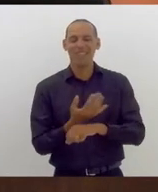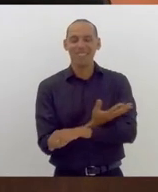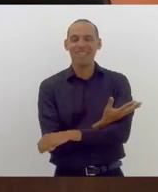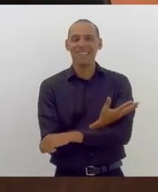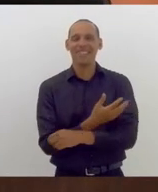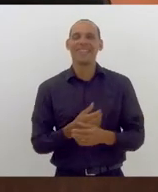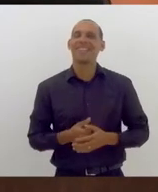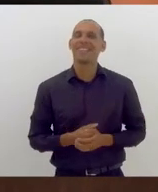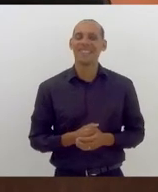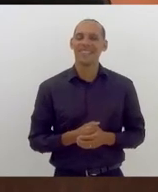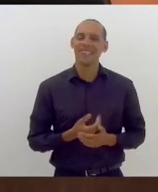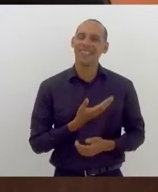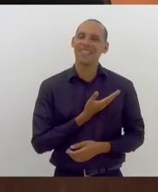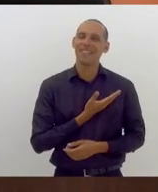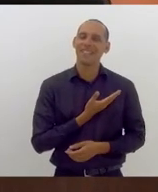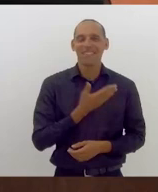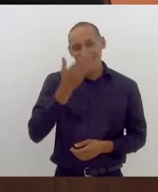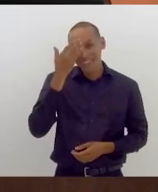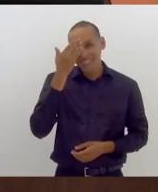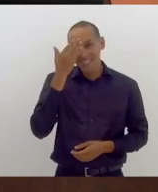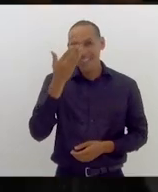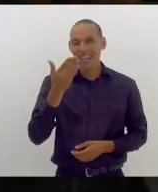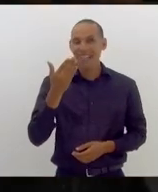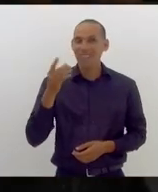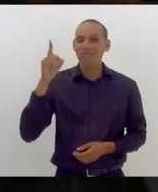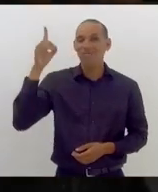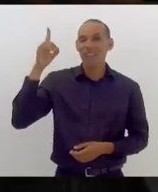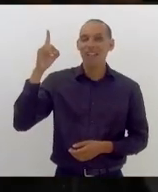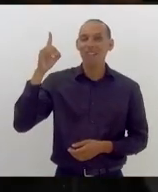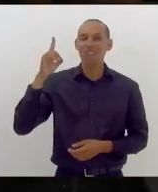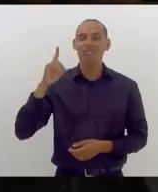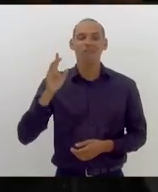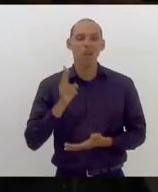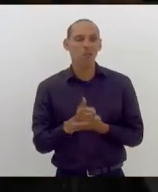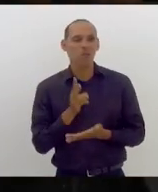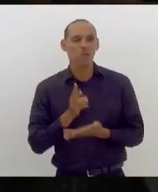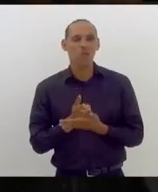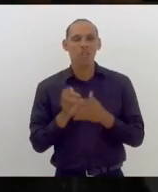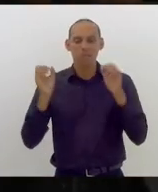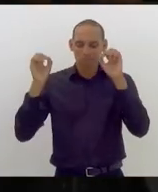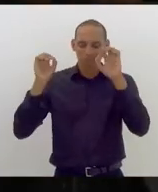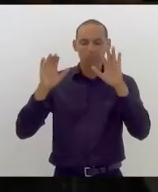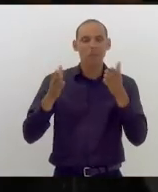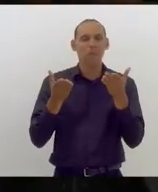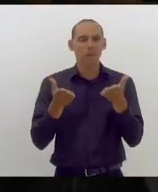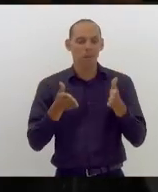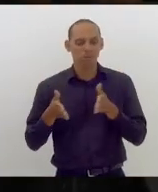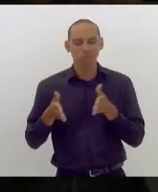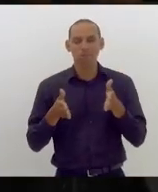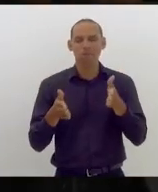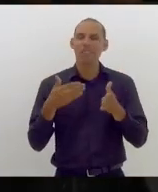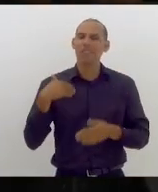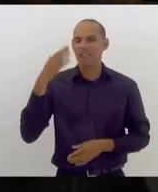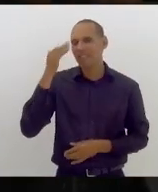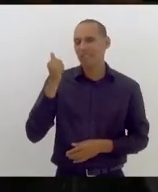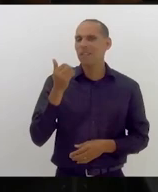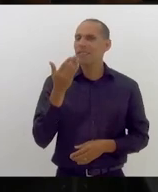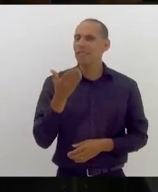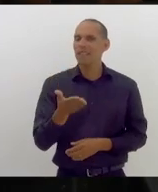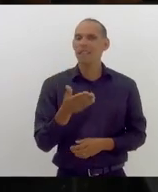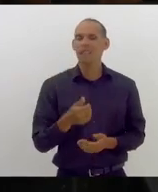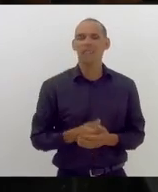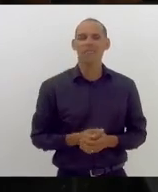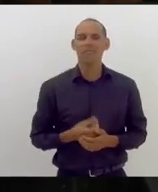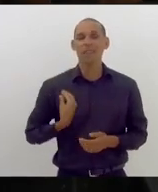Então, meu amigo, obrigado, que Deus também continue abençoando a tua caminhada. Eu sei que você tem